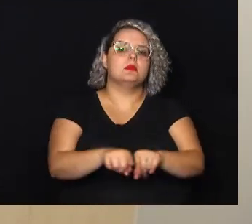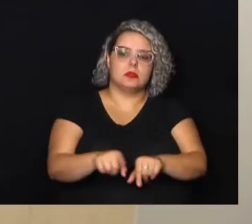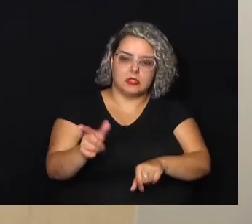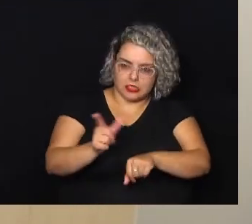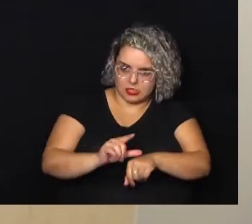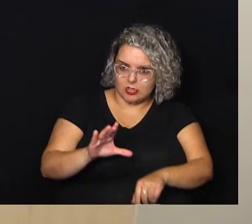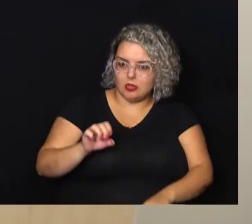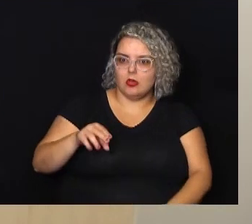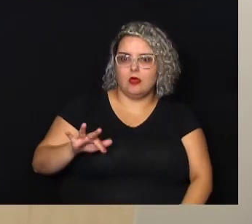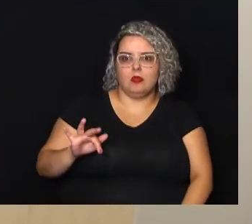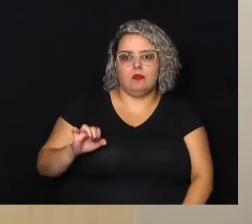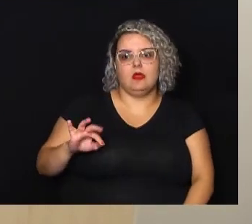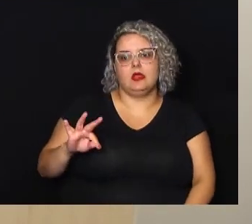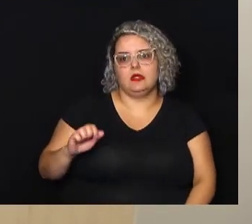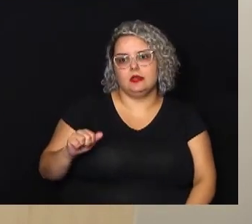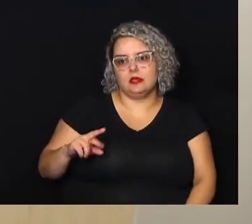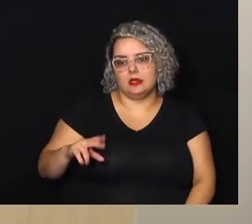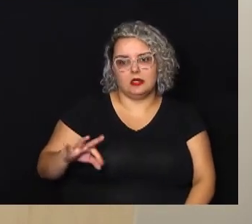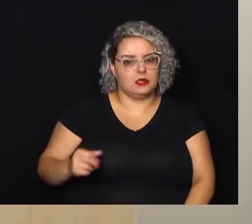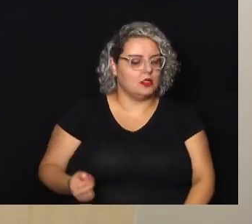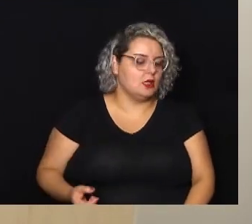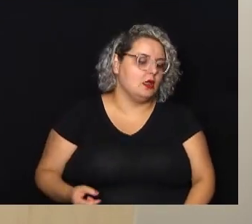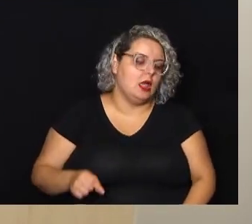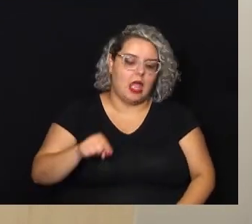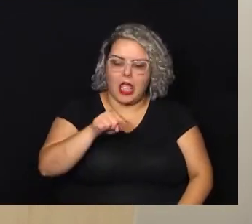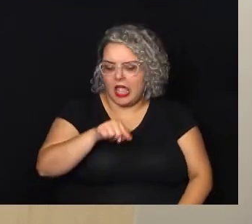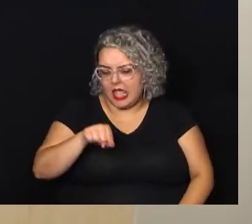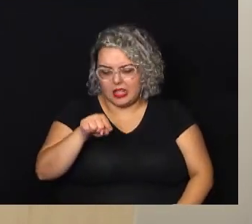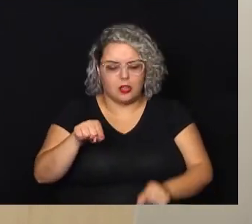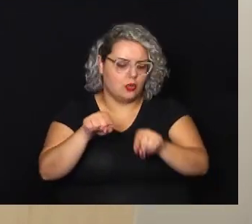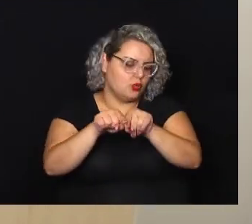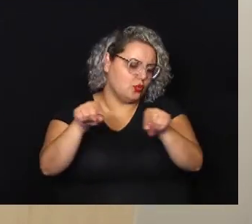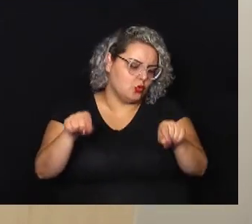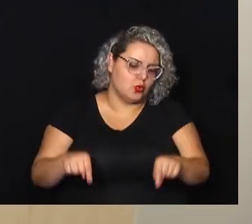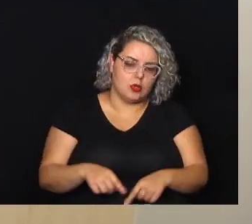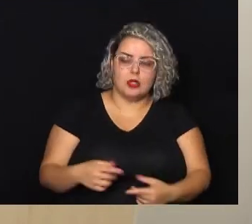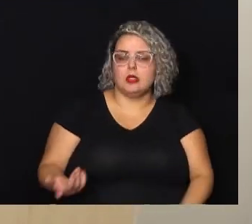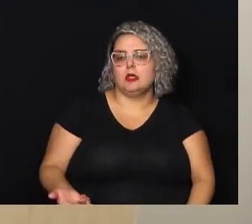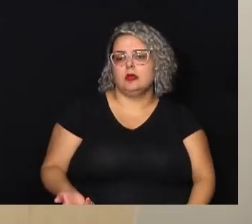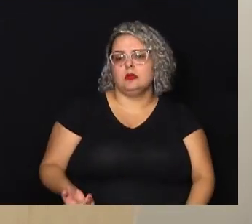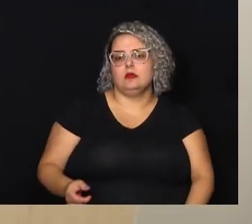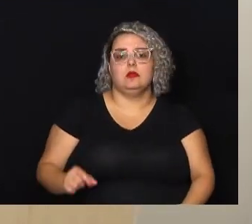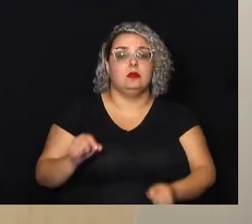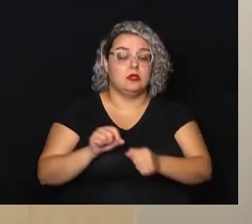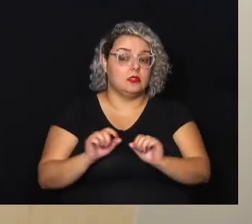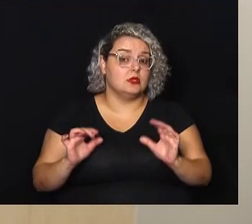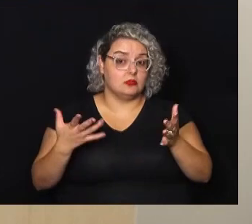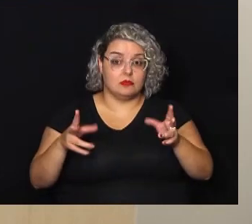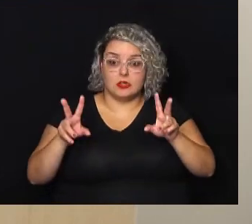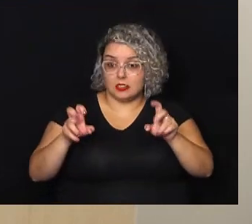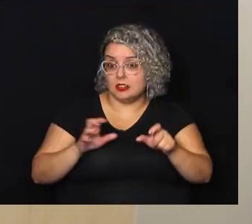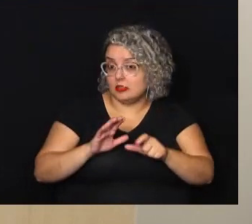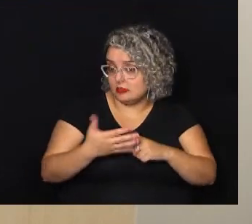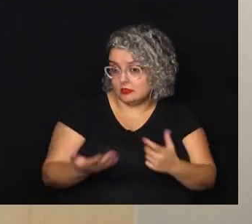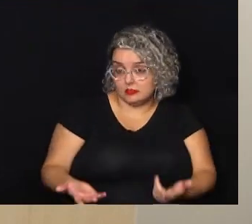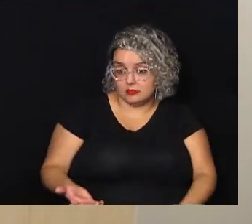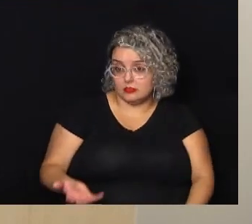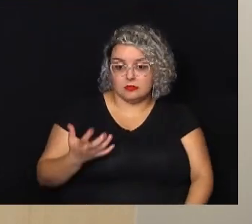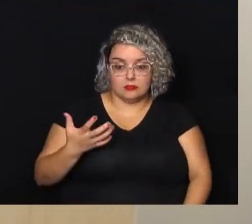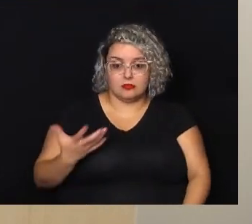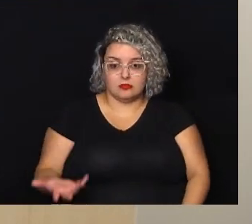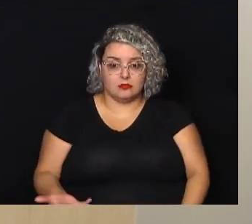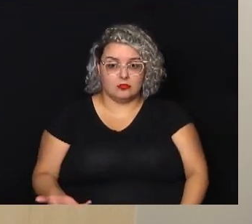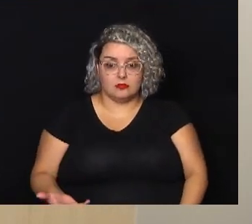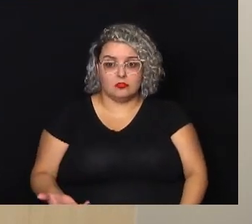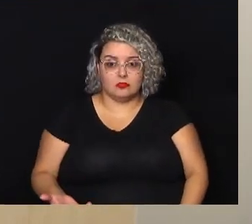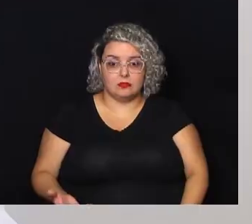encontrar? Também, nas lojas de confeitaria pode ser esse formato redondo, quadrado, tem formatos, também vai fazer alguma festa temática,